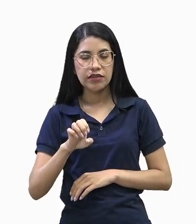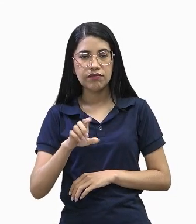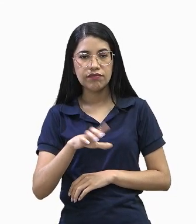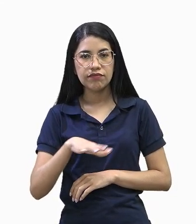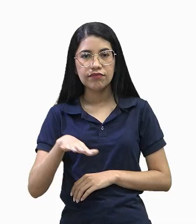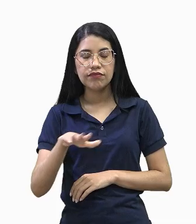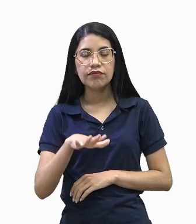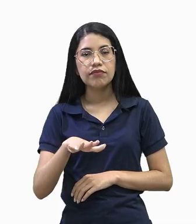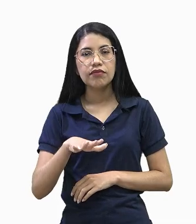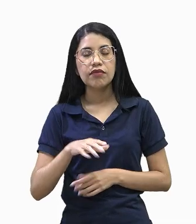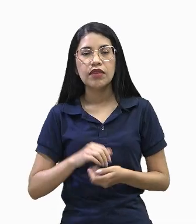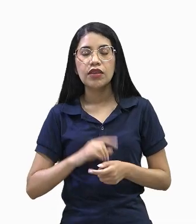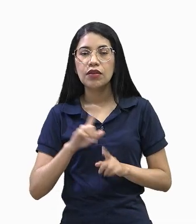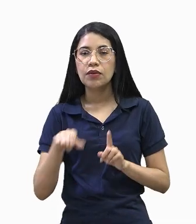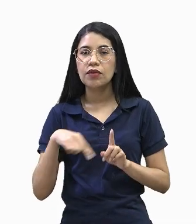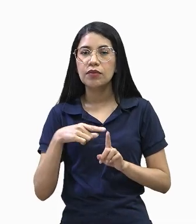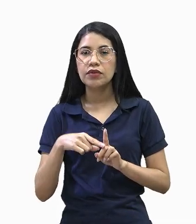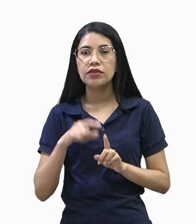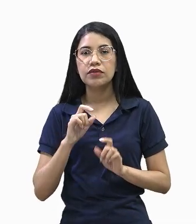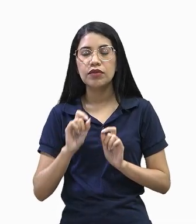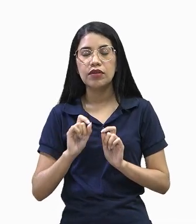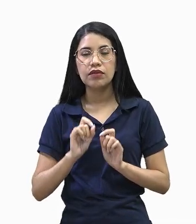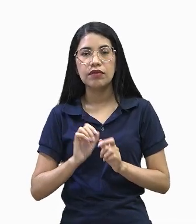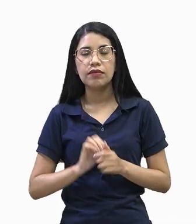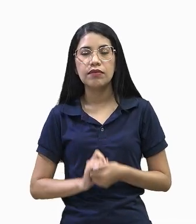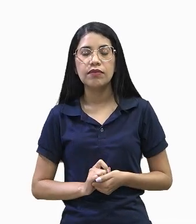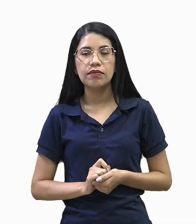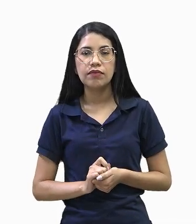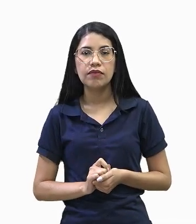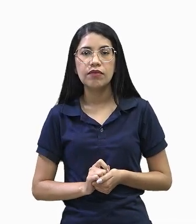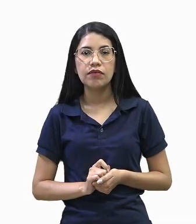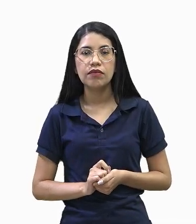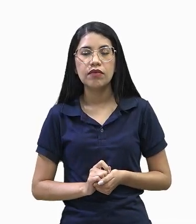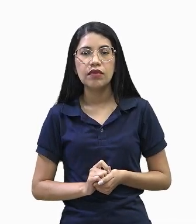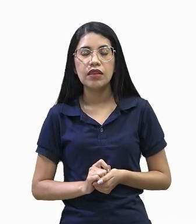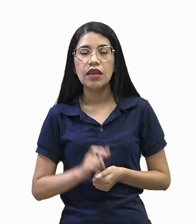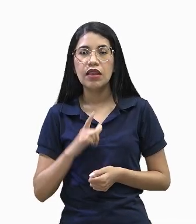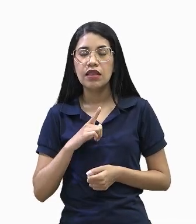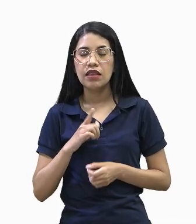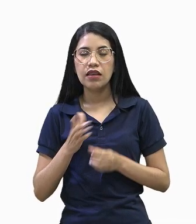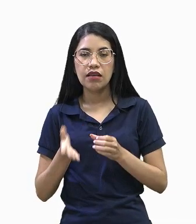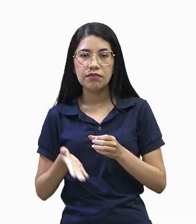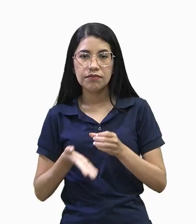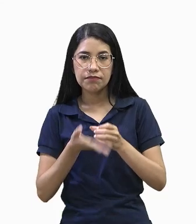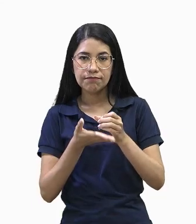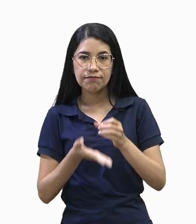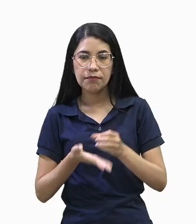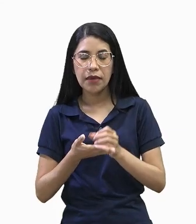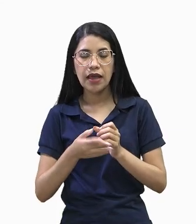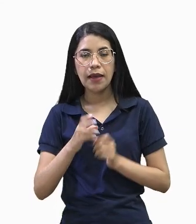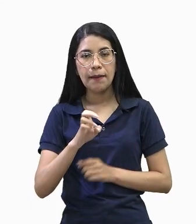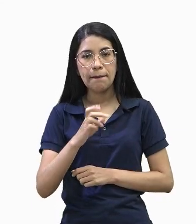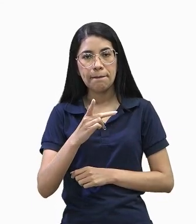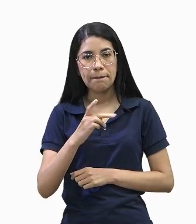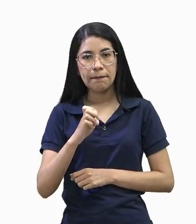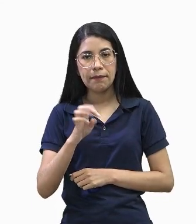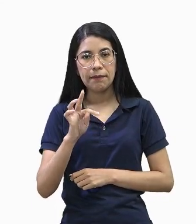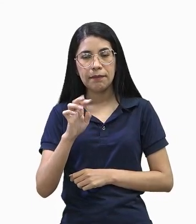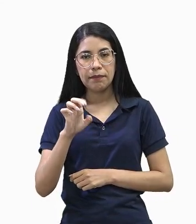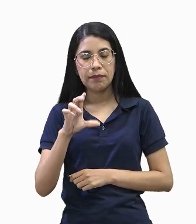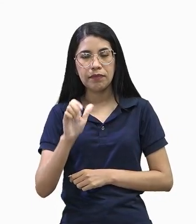jogo do badminton é bater numa peteca. Aqui se usa a peteca, né,